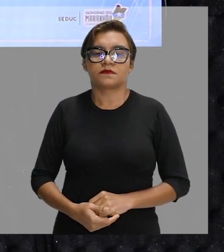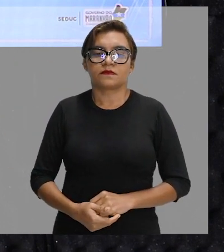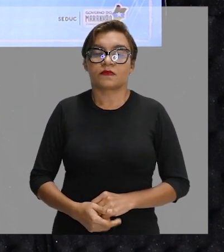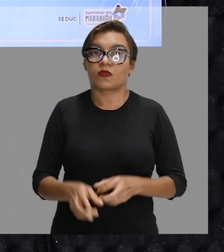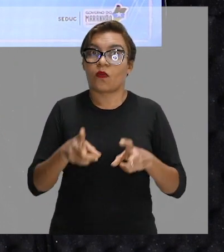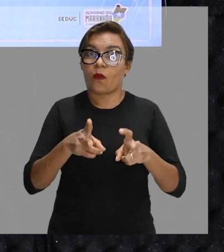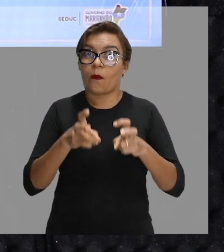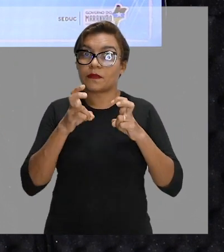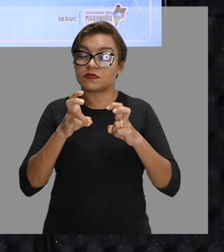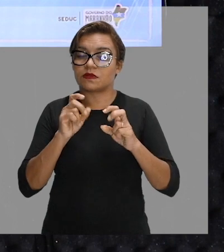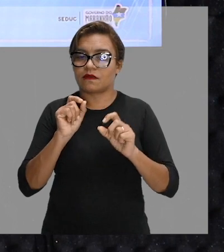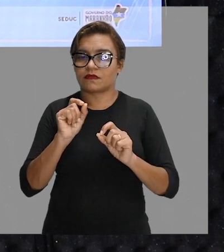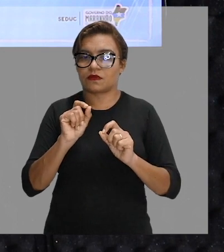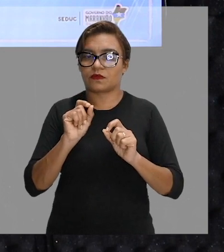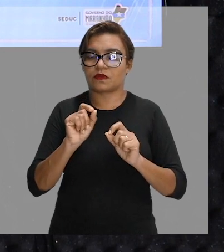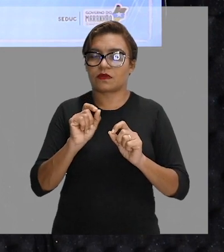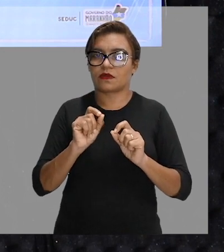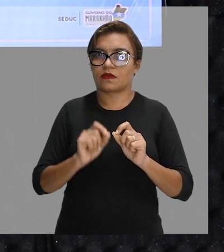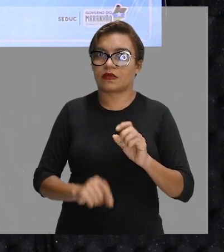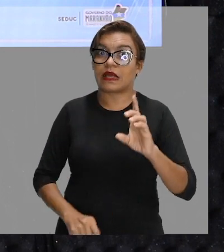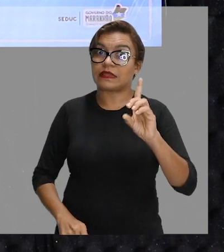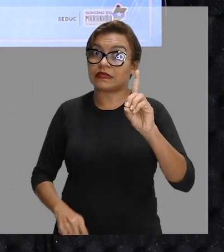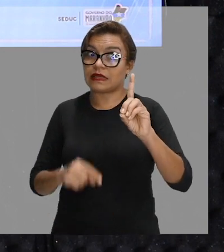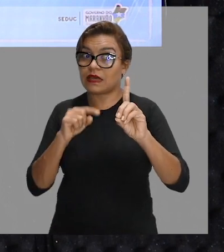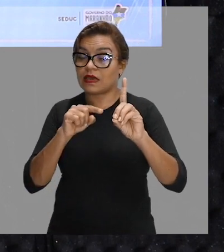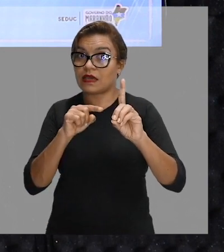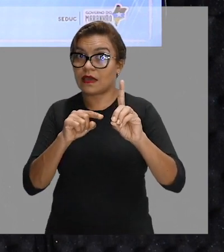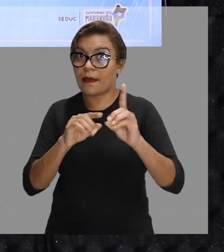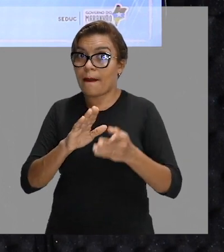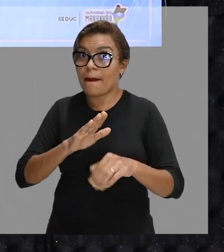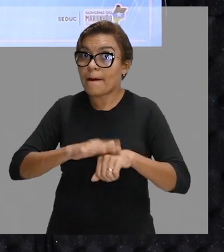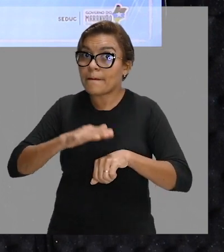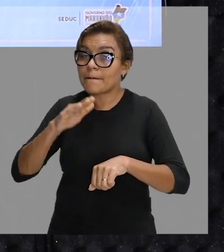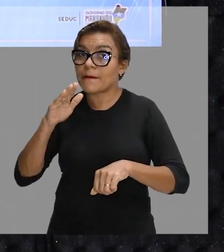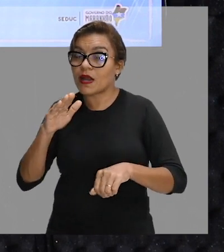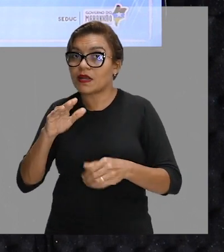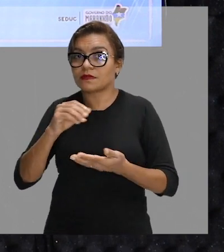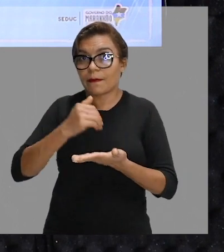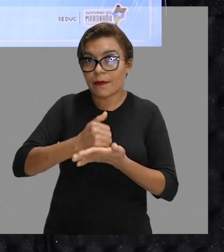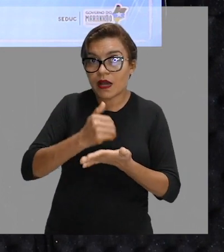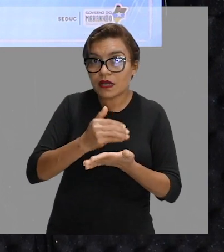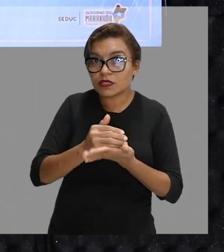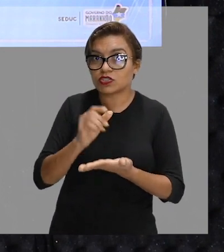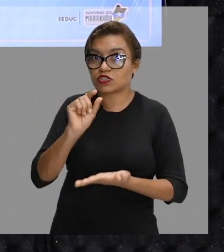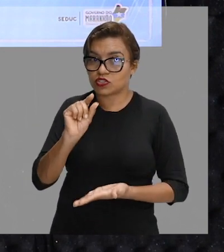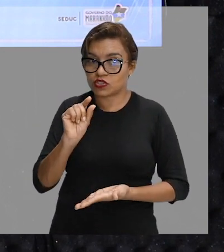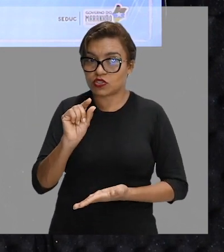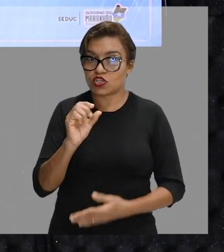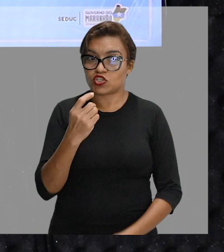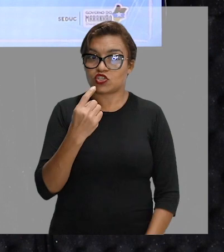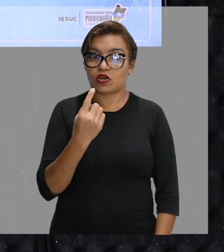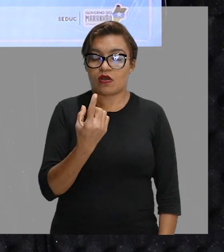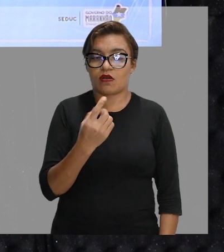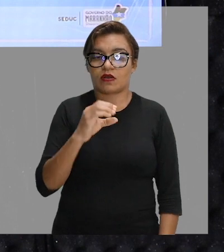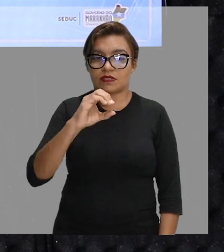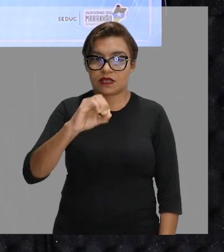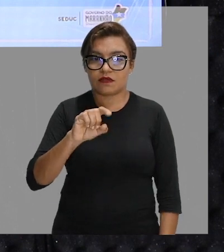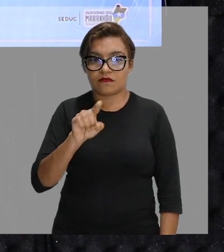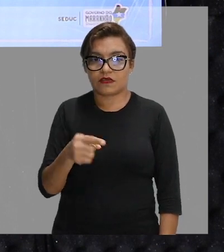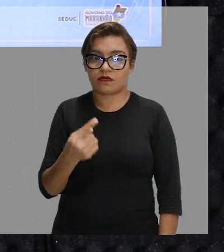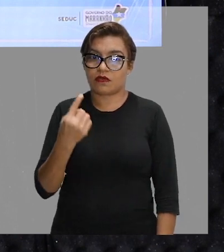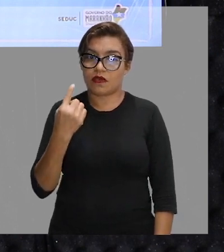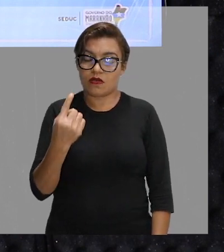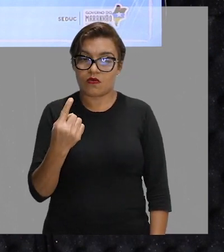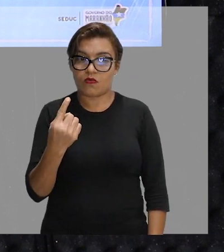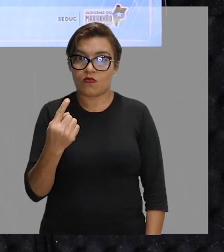Observem aqui, onde eu tenho mais partículas? Na letra D, 0,1. Aqui eu só tenho uma casa decimal. Nas